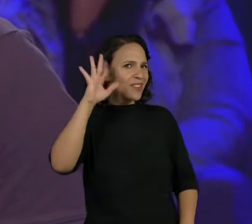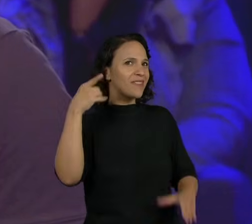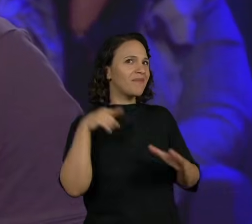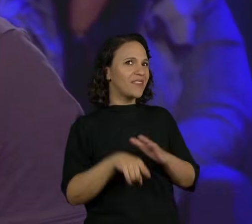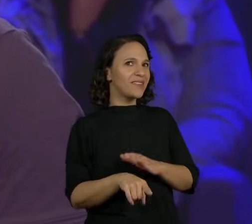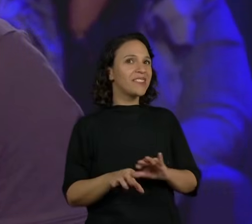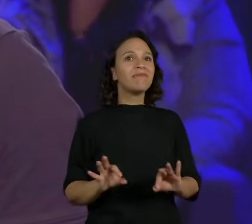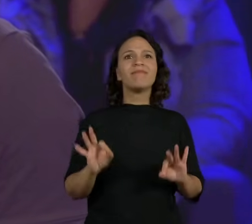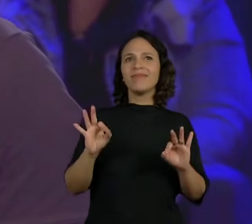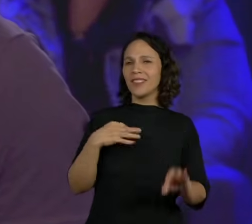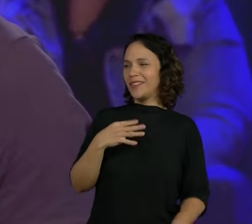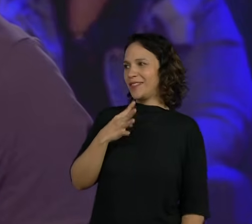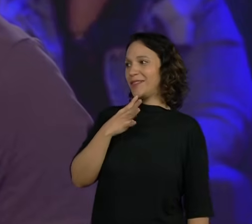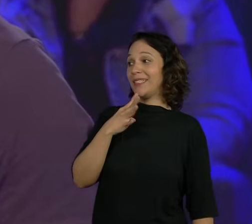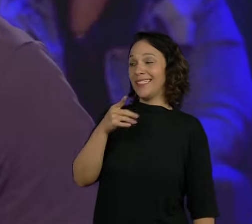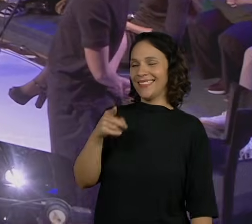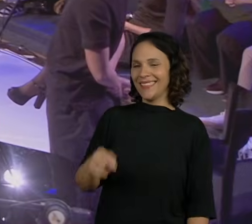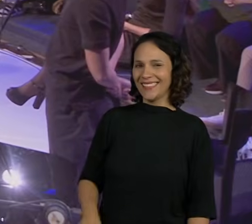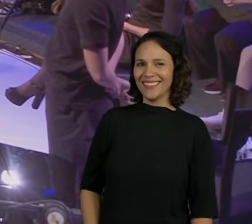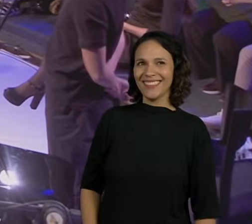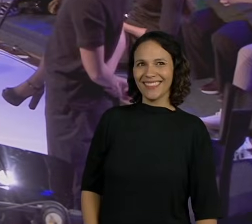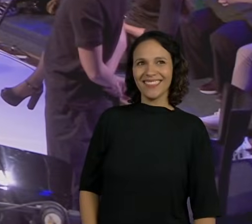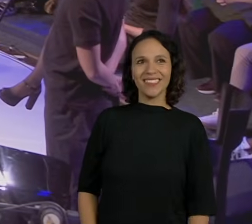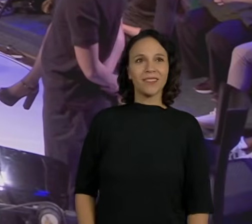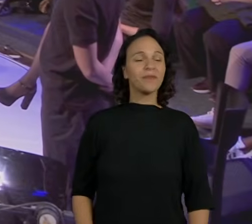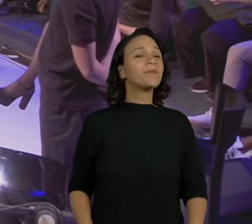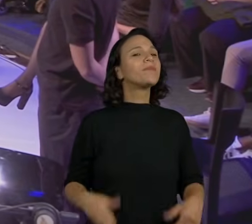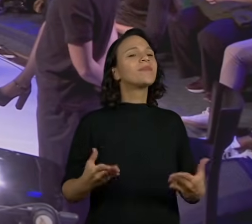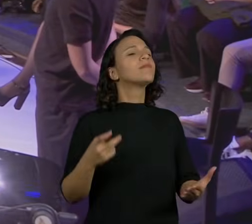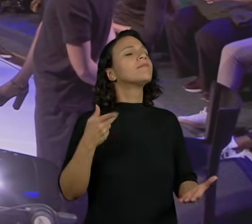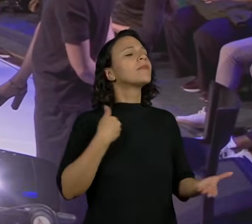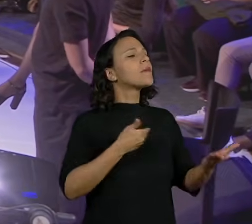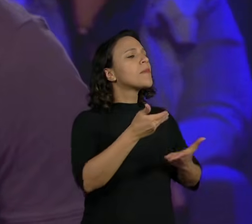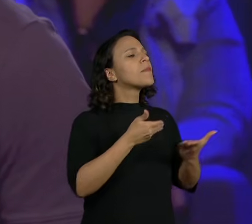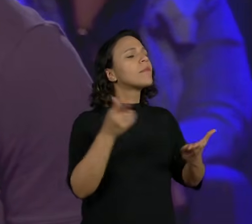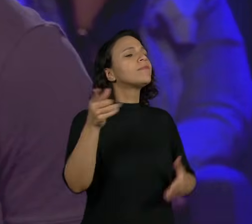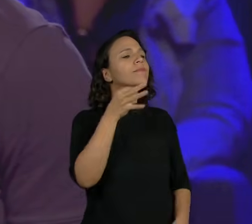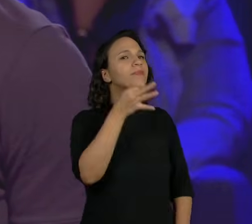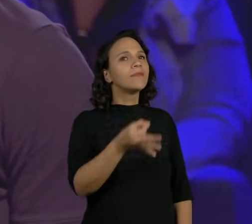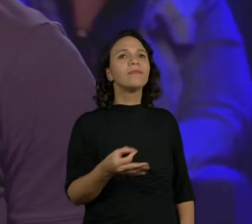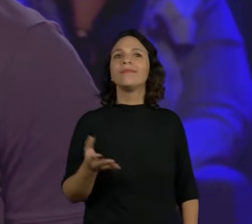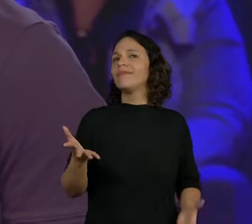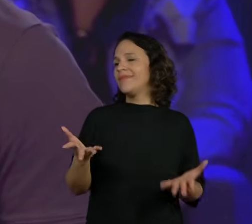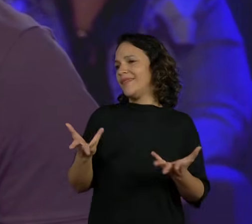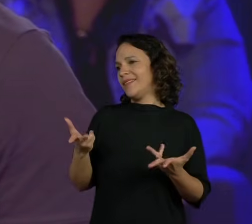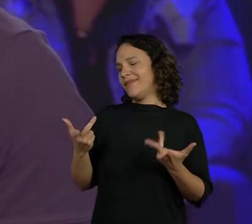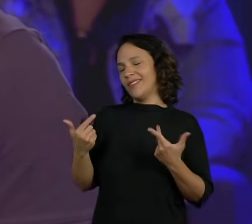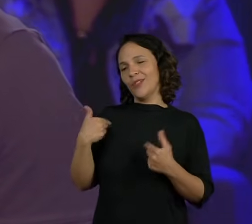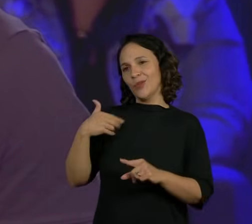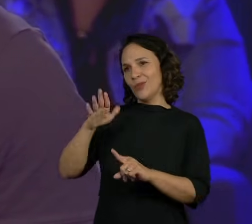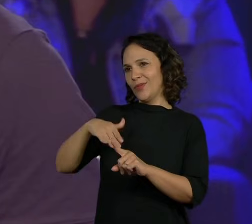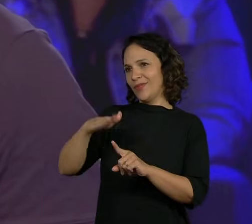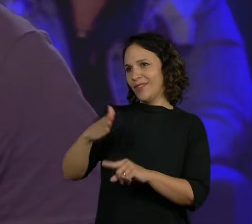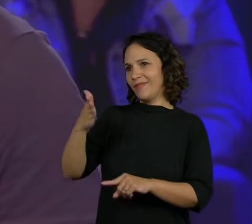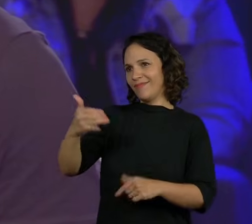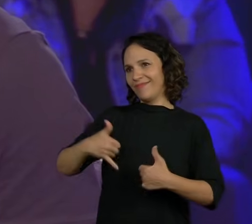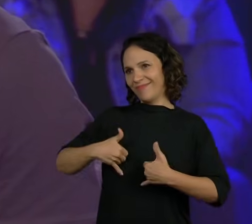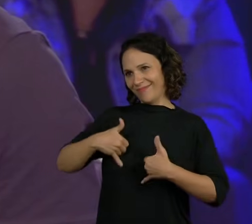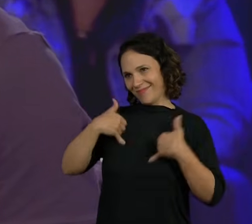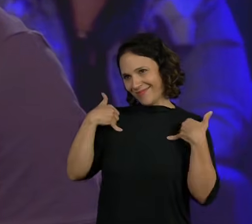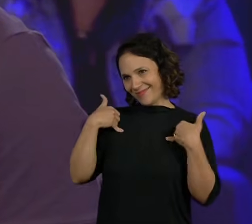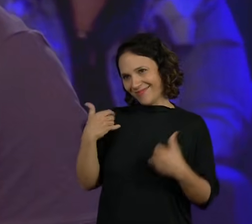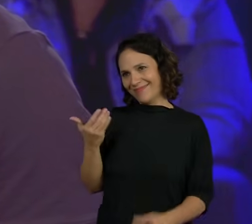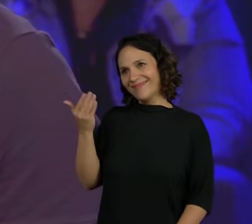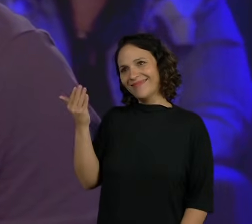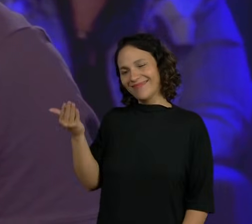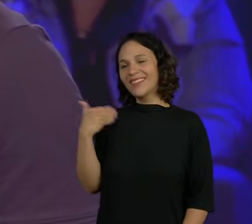esse segundo, conheço bem. O que você está achando dessa conversa, André? Eu tô achando maravilhoso. Eu sou um fã, assim, é uma honra. Elite do Atraso foi um livro que eu